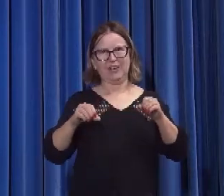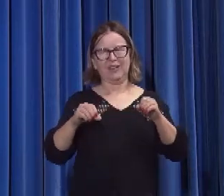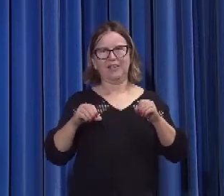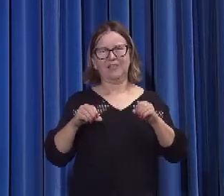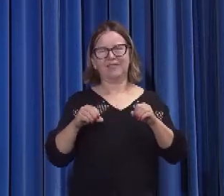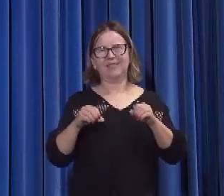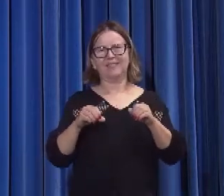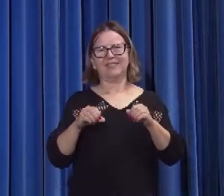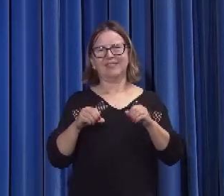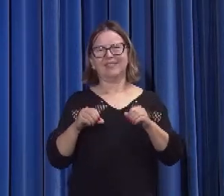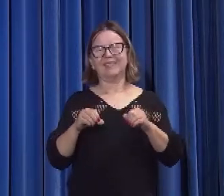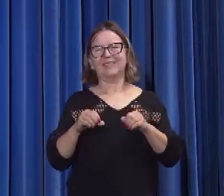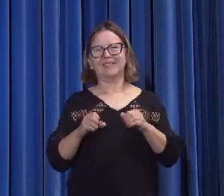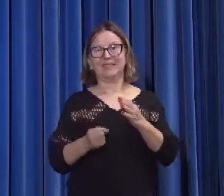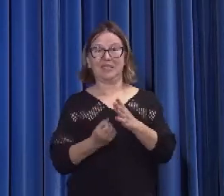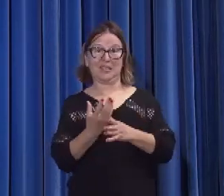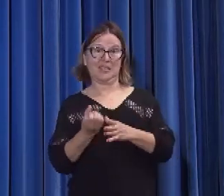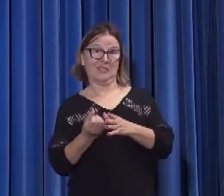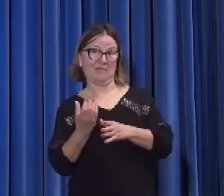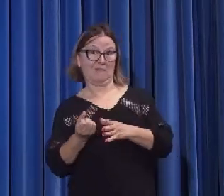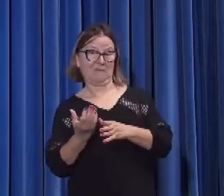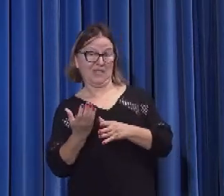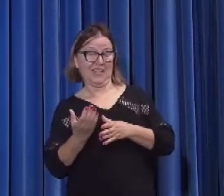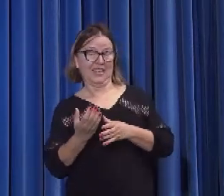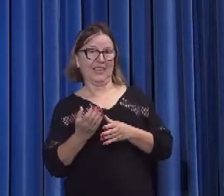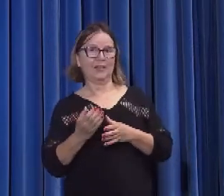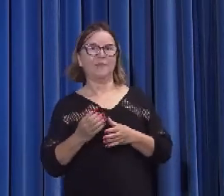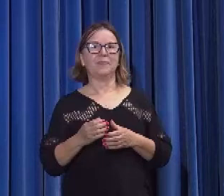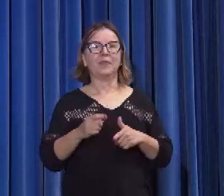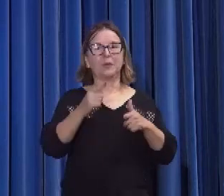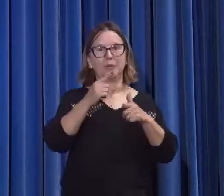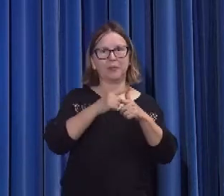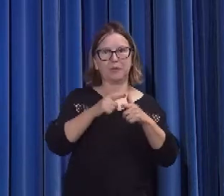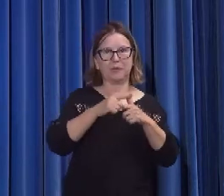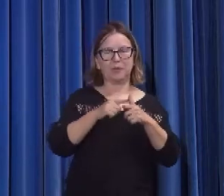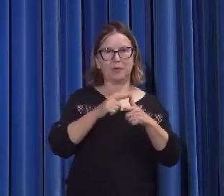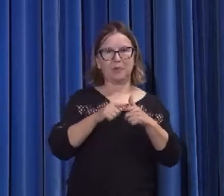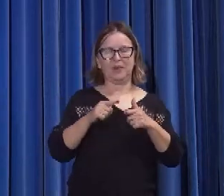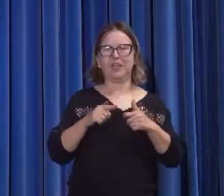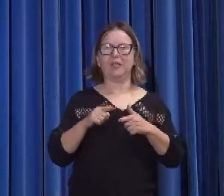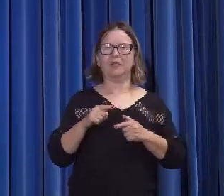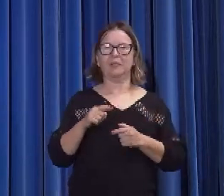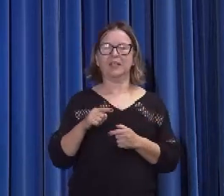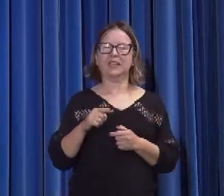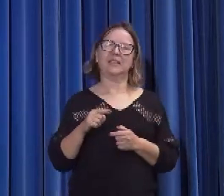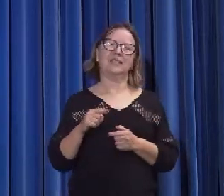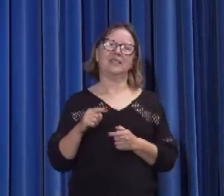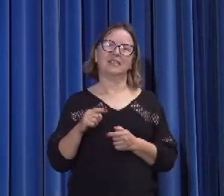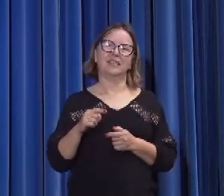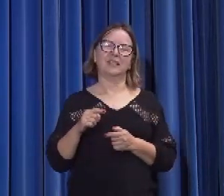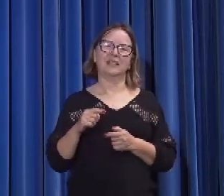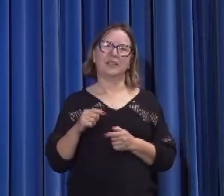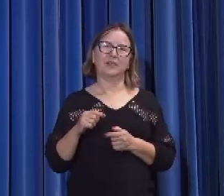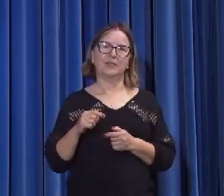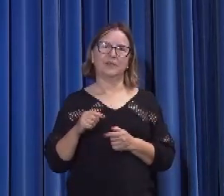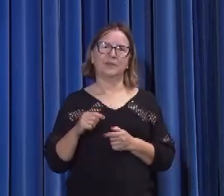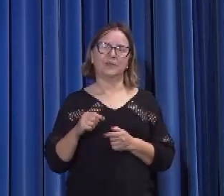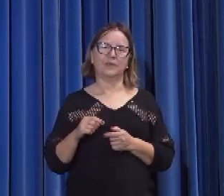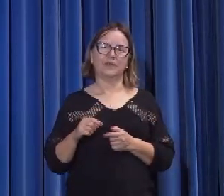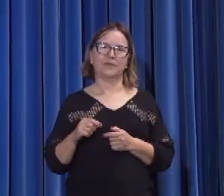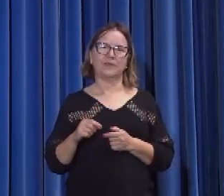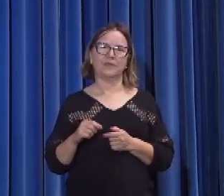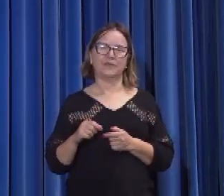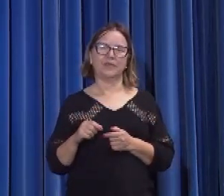nascido de novo. A tribulação tem esse efeito por conta do aspecto gracioso de Deus, por conta